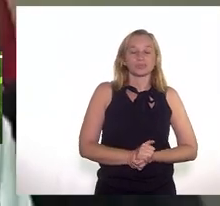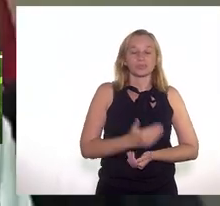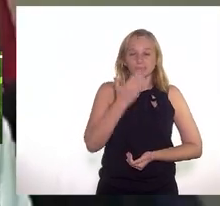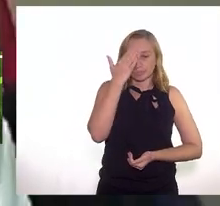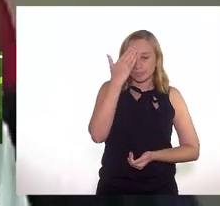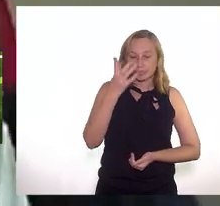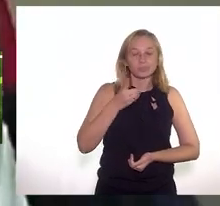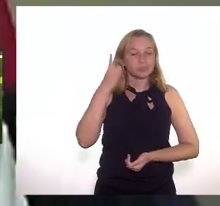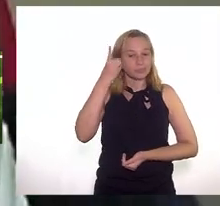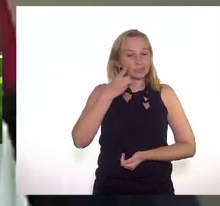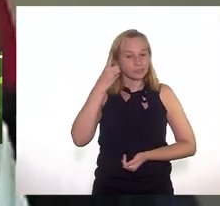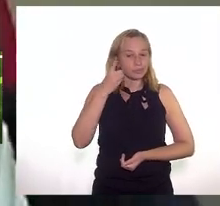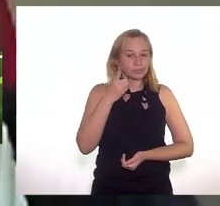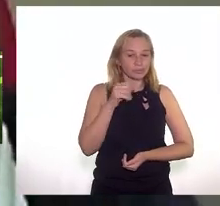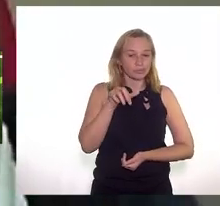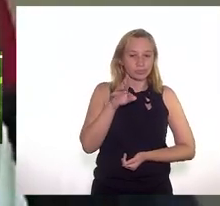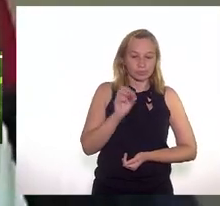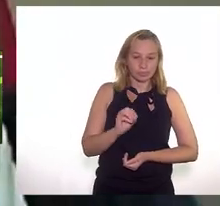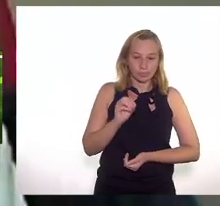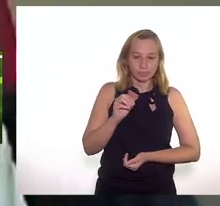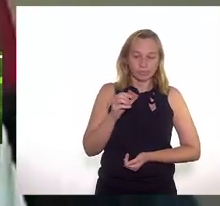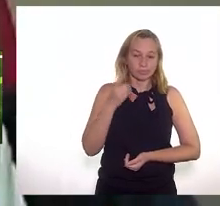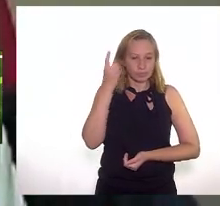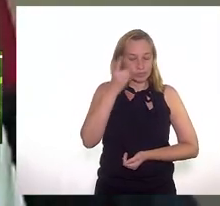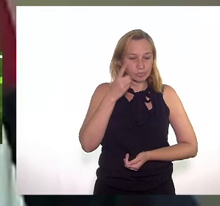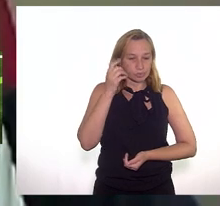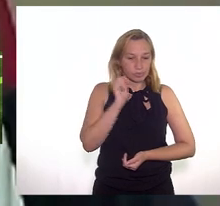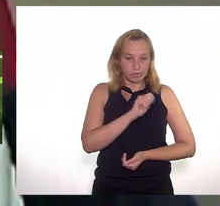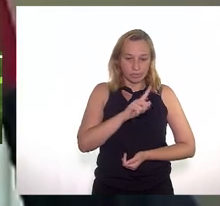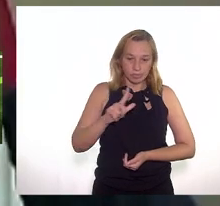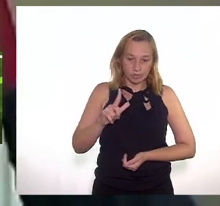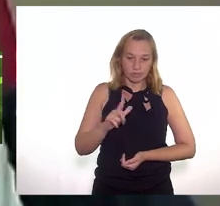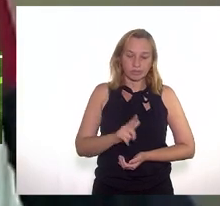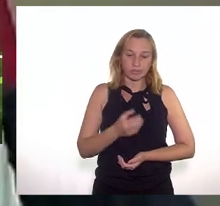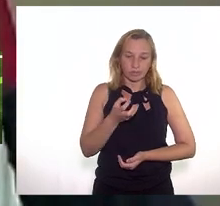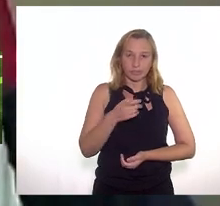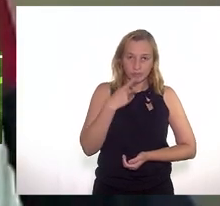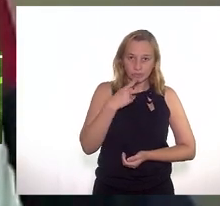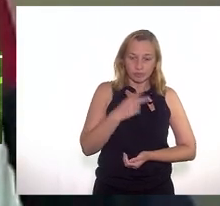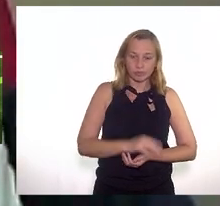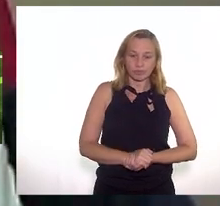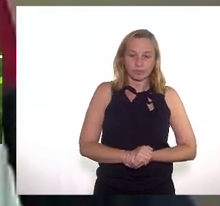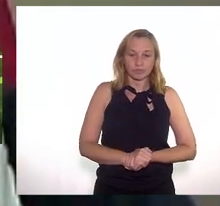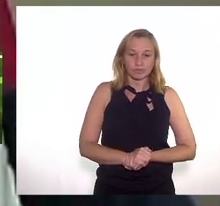Obrigada, deputado Bruno. Deputado Daniel Gebregon, quer fazer alguma